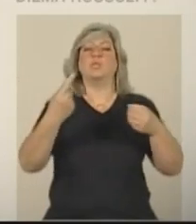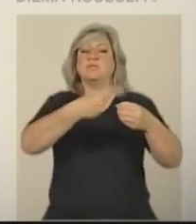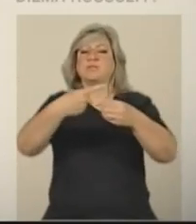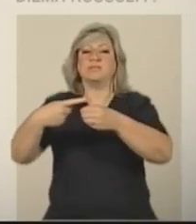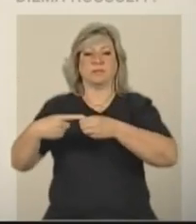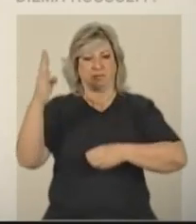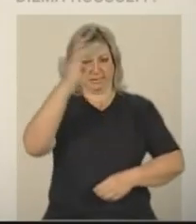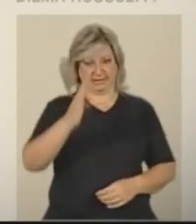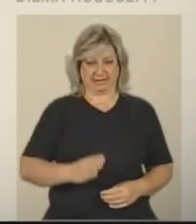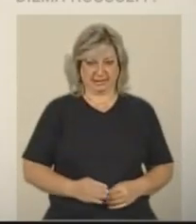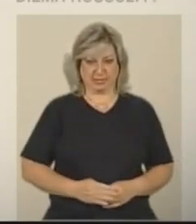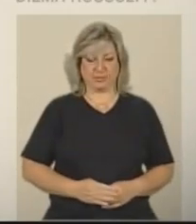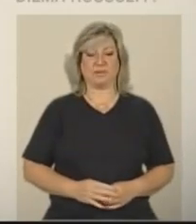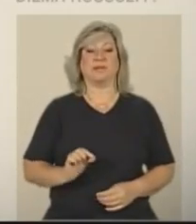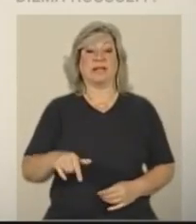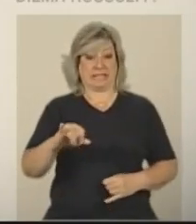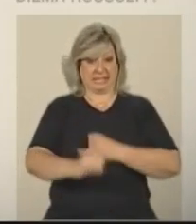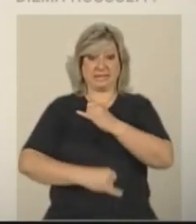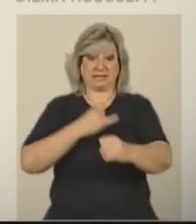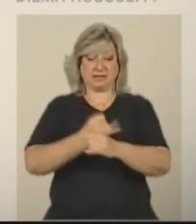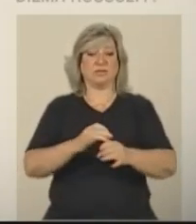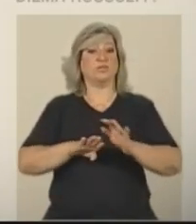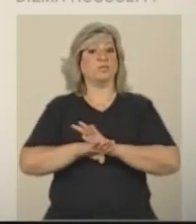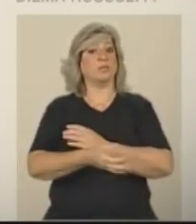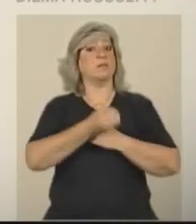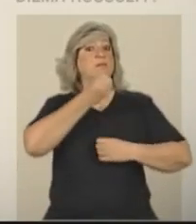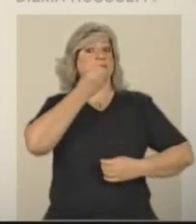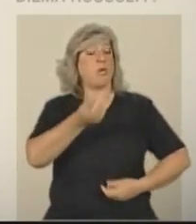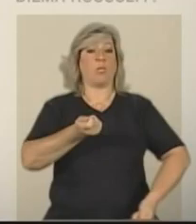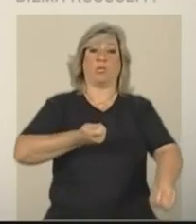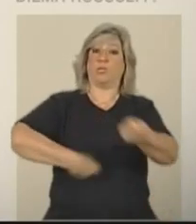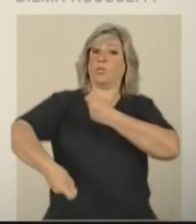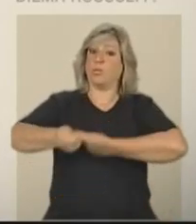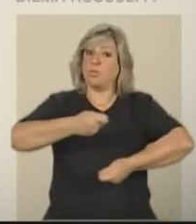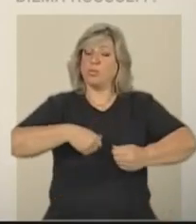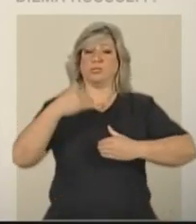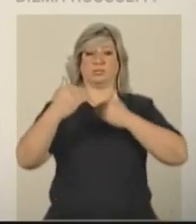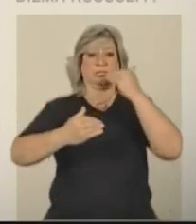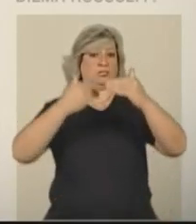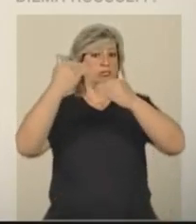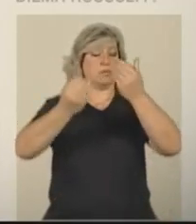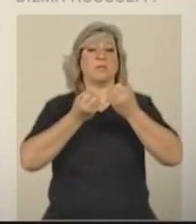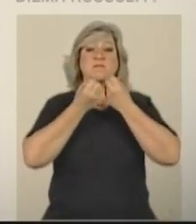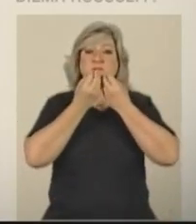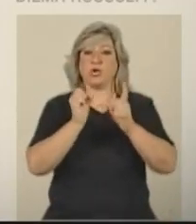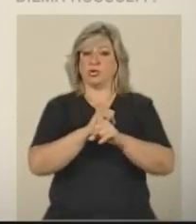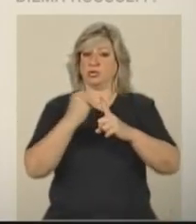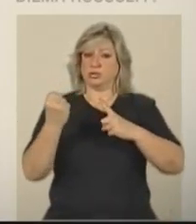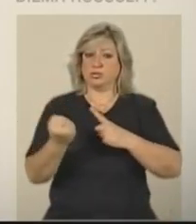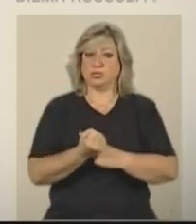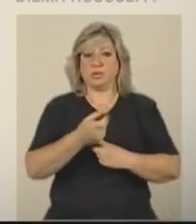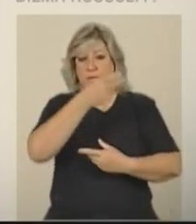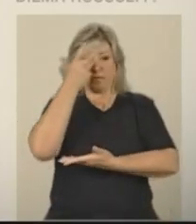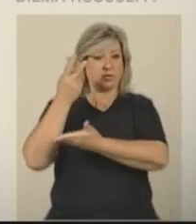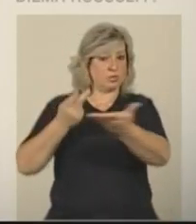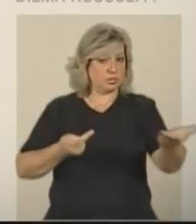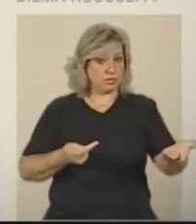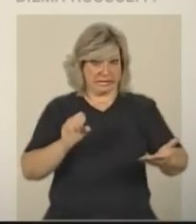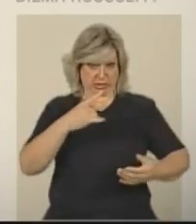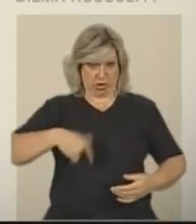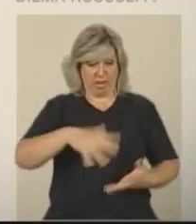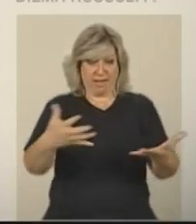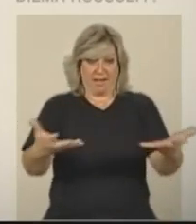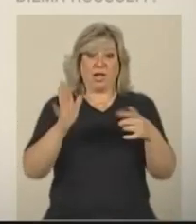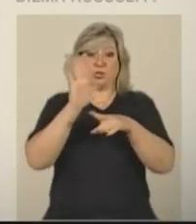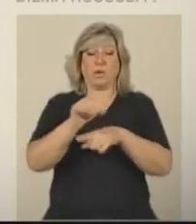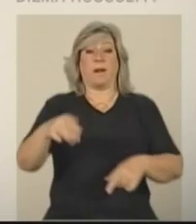do Brasil. A internet se tornou um instrumento de desenvolvimento econômico, social e humano. Se queremos